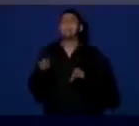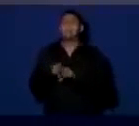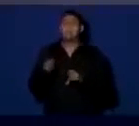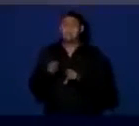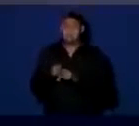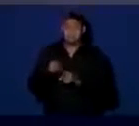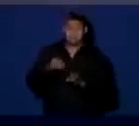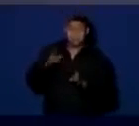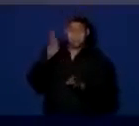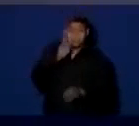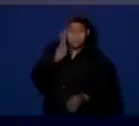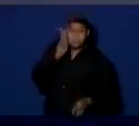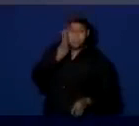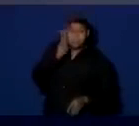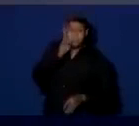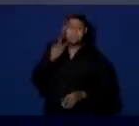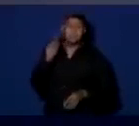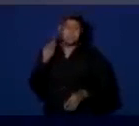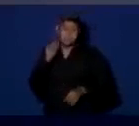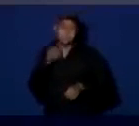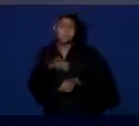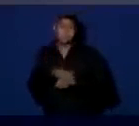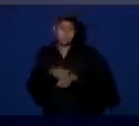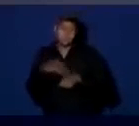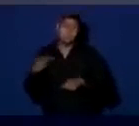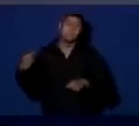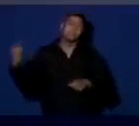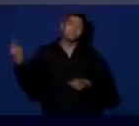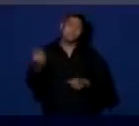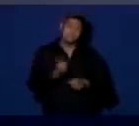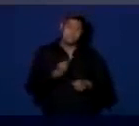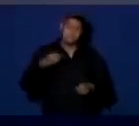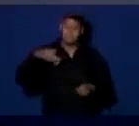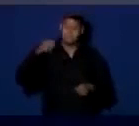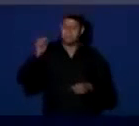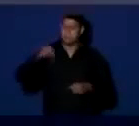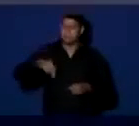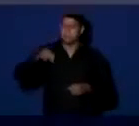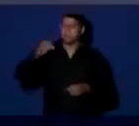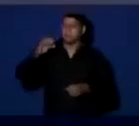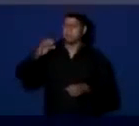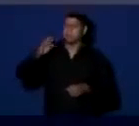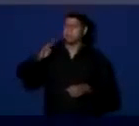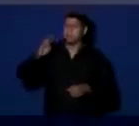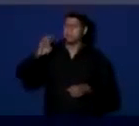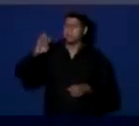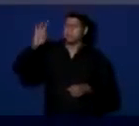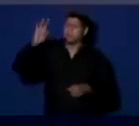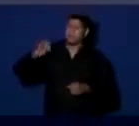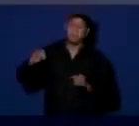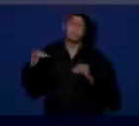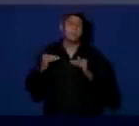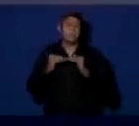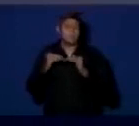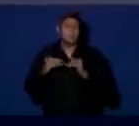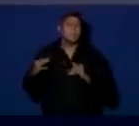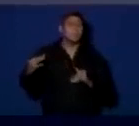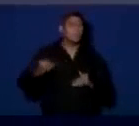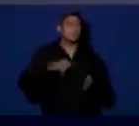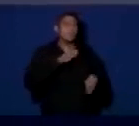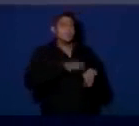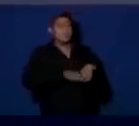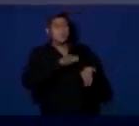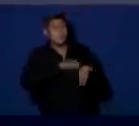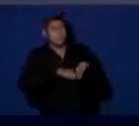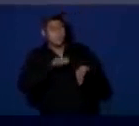até que uma menção, conversas nossas aí com o Mansueto, né, que a gente concorda muito com tudo que ele tem escrito.